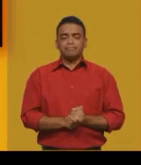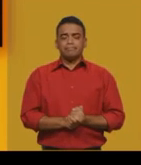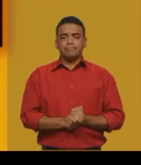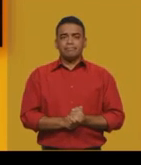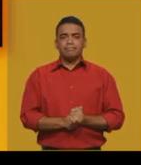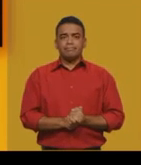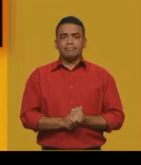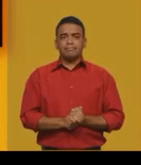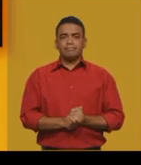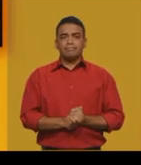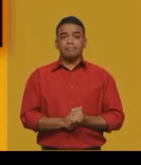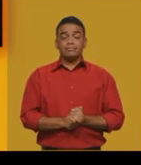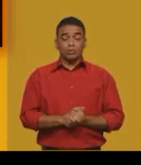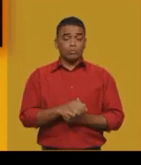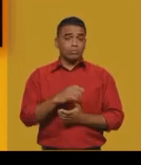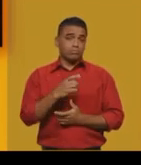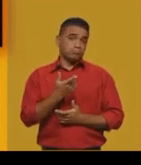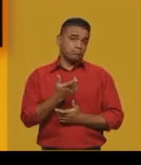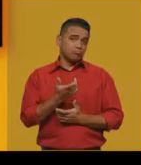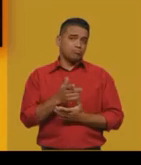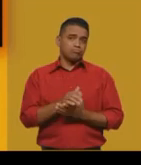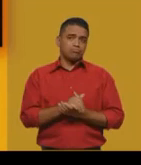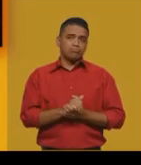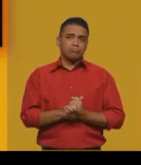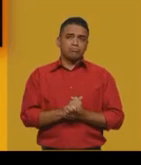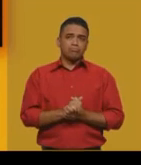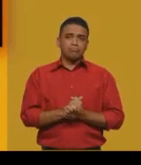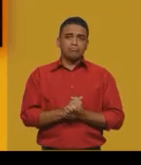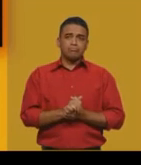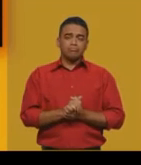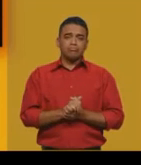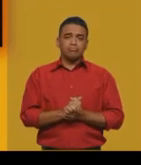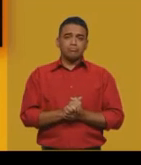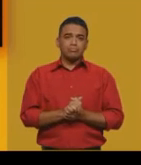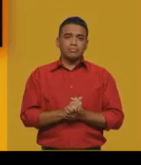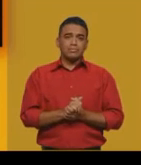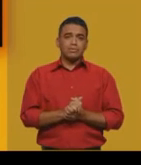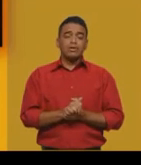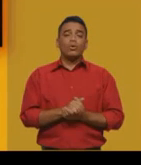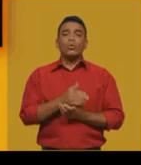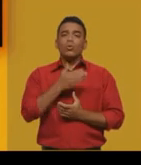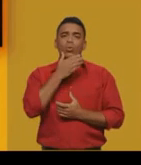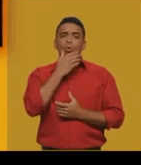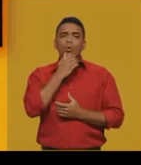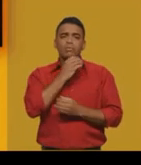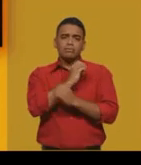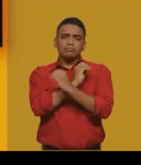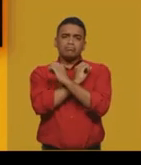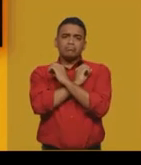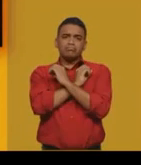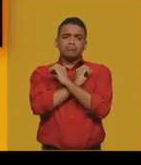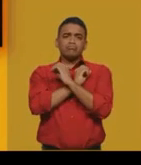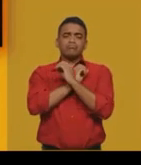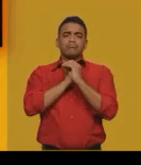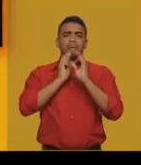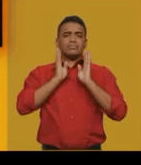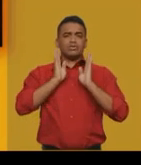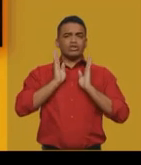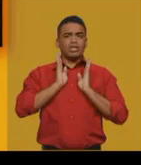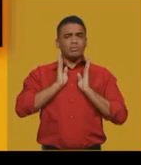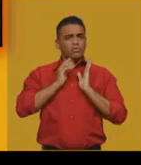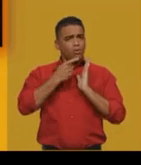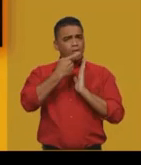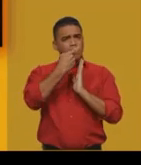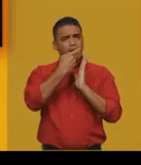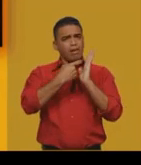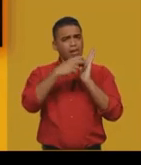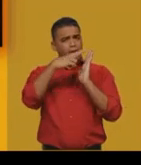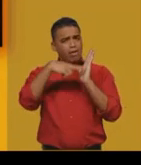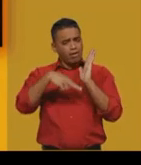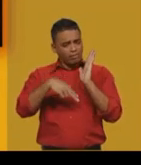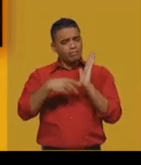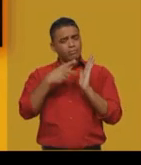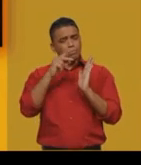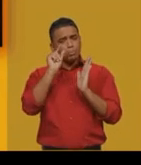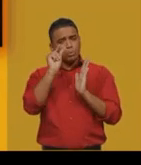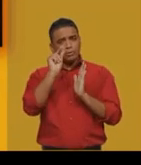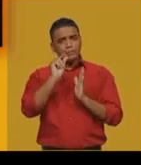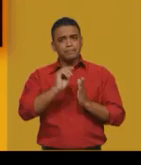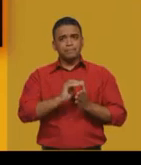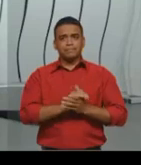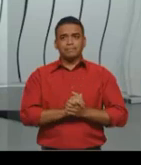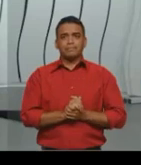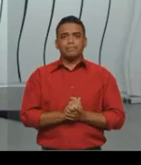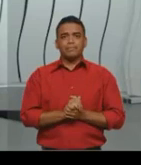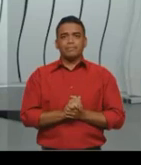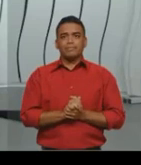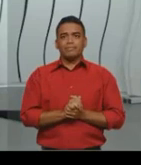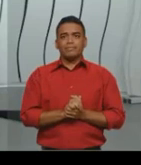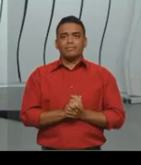das perguntas do when was Shakespeare born? Então vamos ler aqui um pedacinho do texto. Aqui